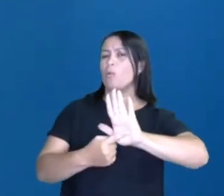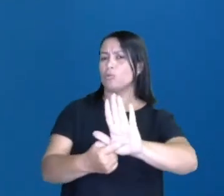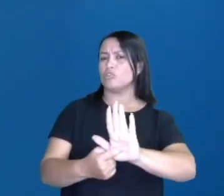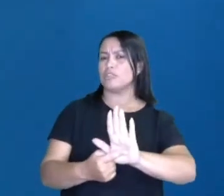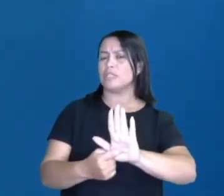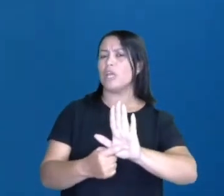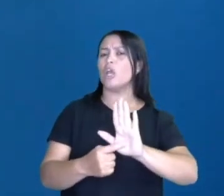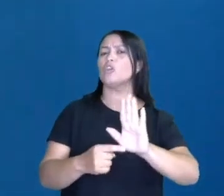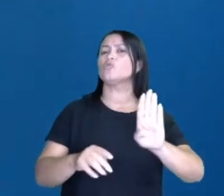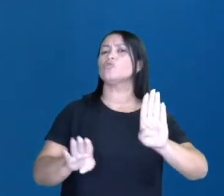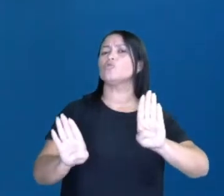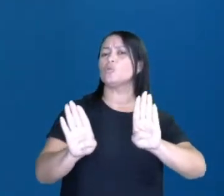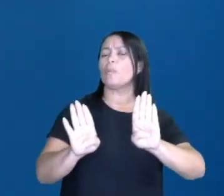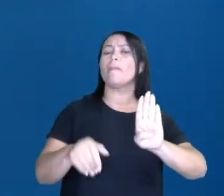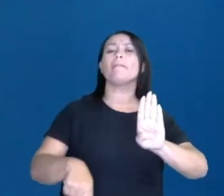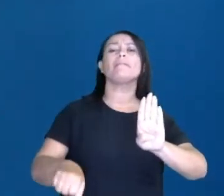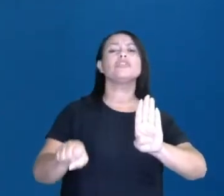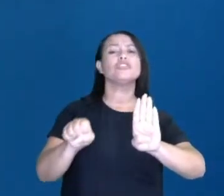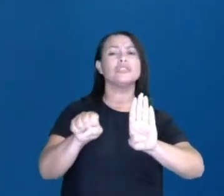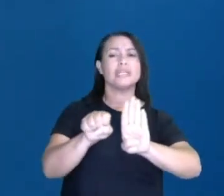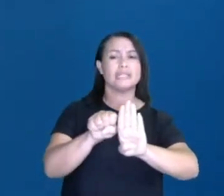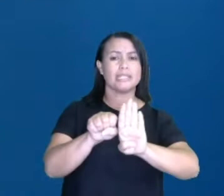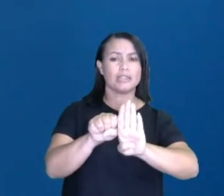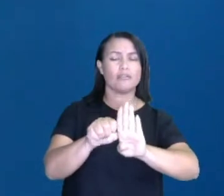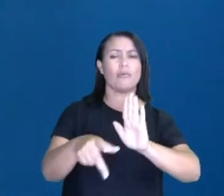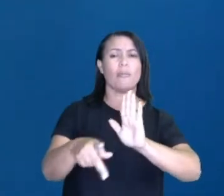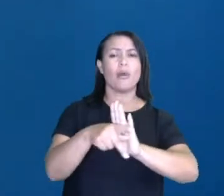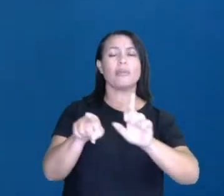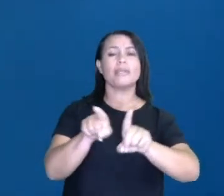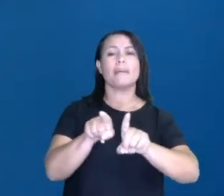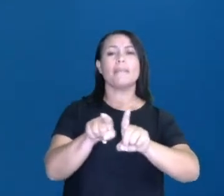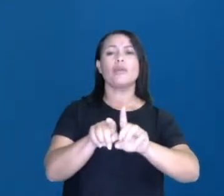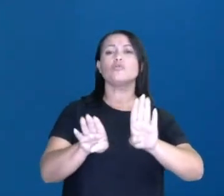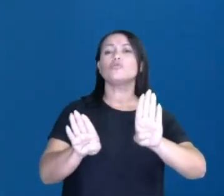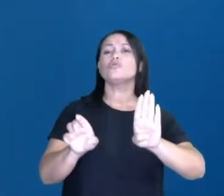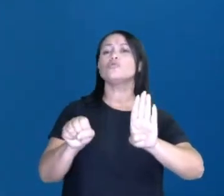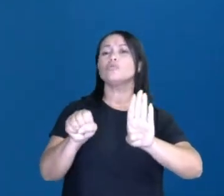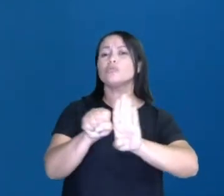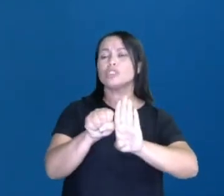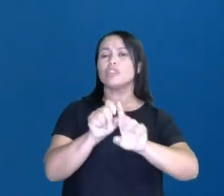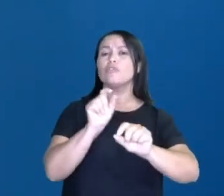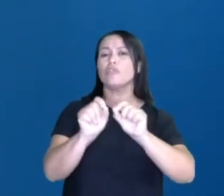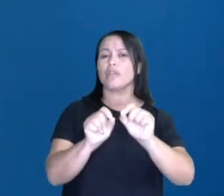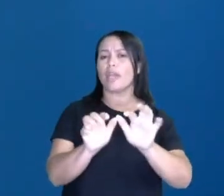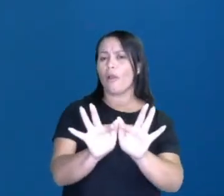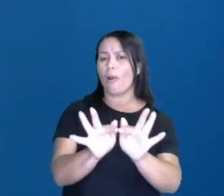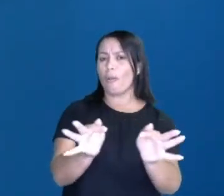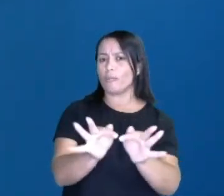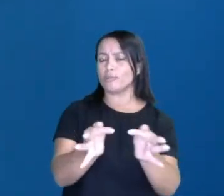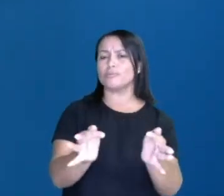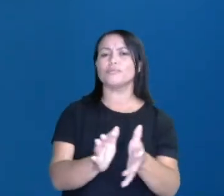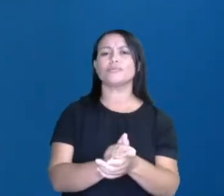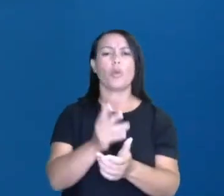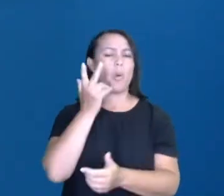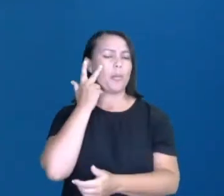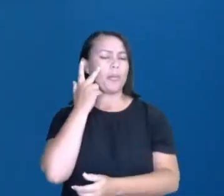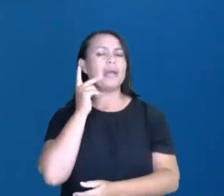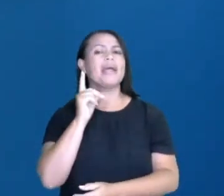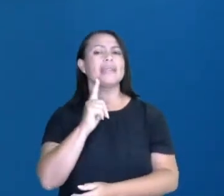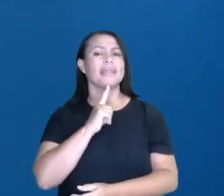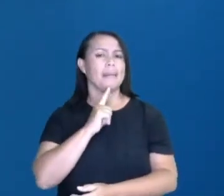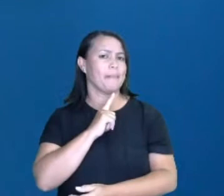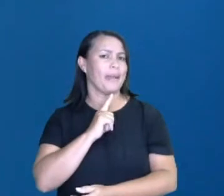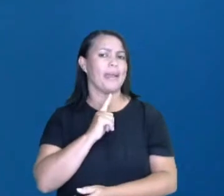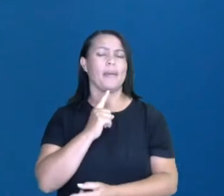substantivo próprio e o substantivo comum. Como faz parte desse assunto também, porque